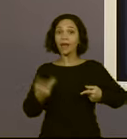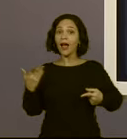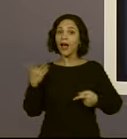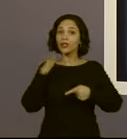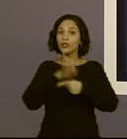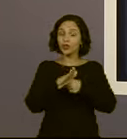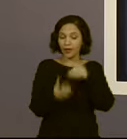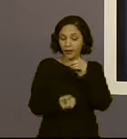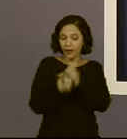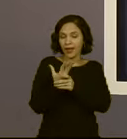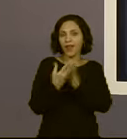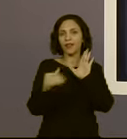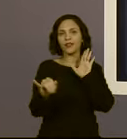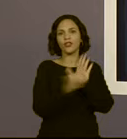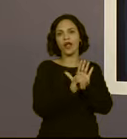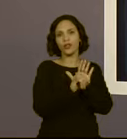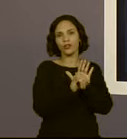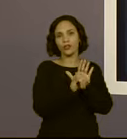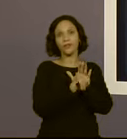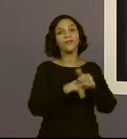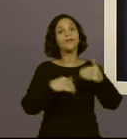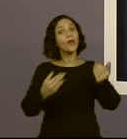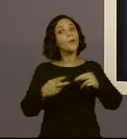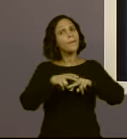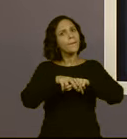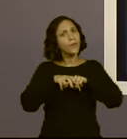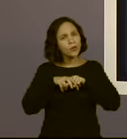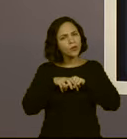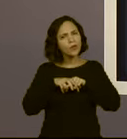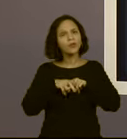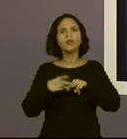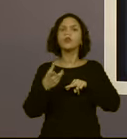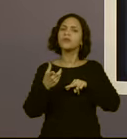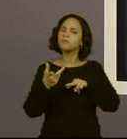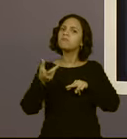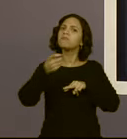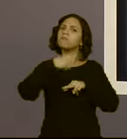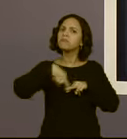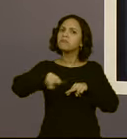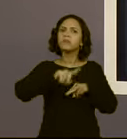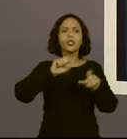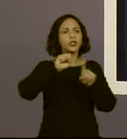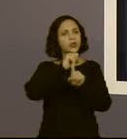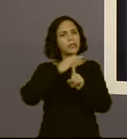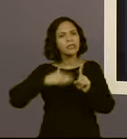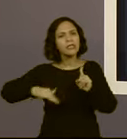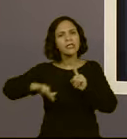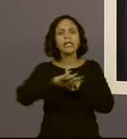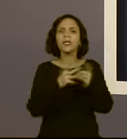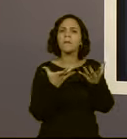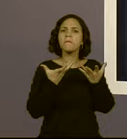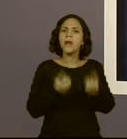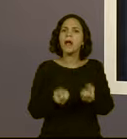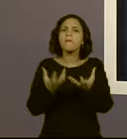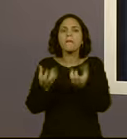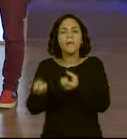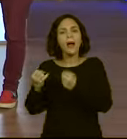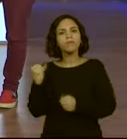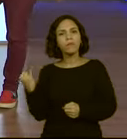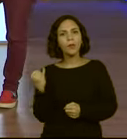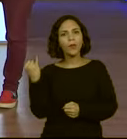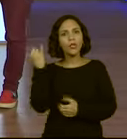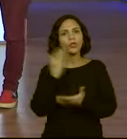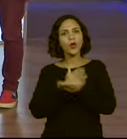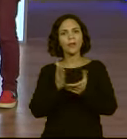a criar a identidade então por isso ela acabou sendo tão aceita aí então é